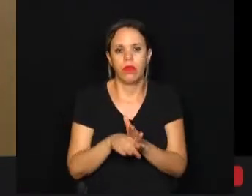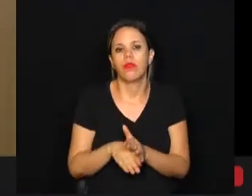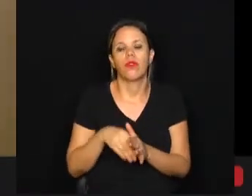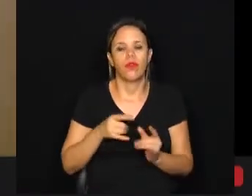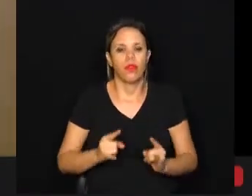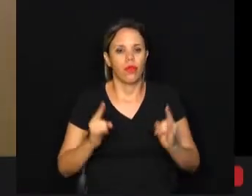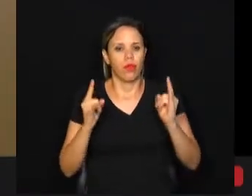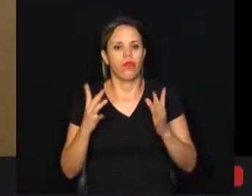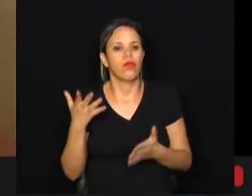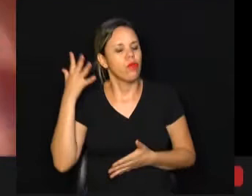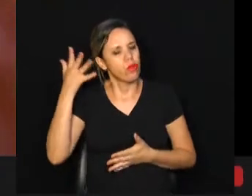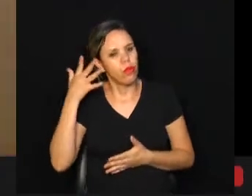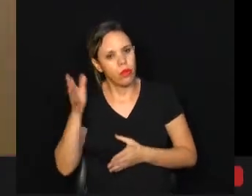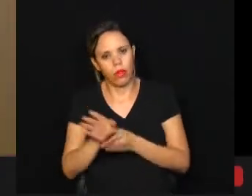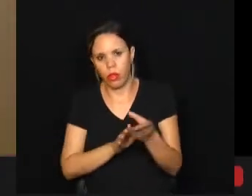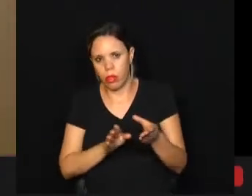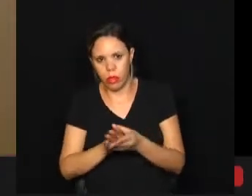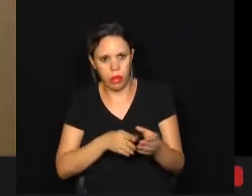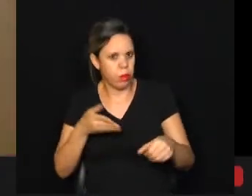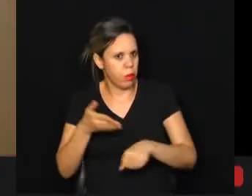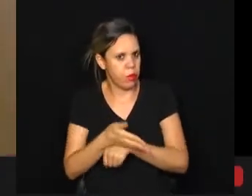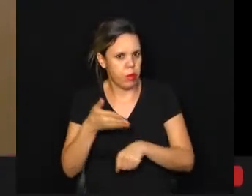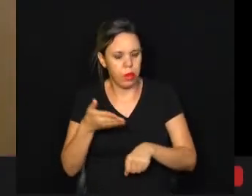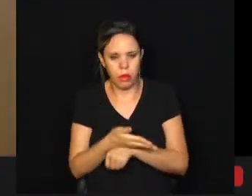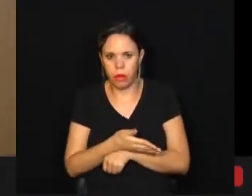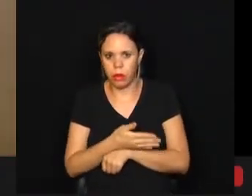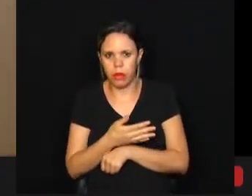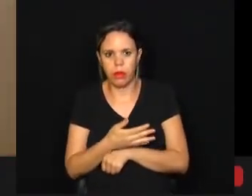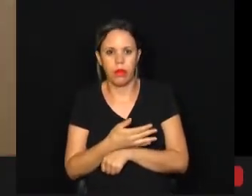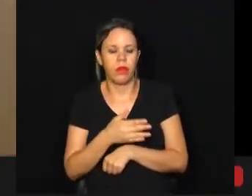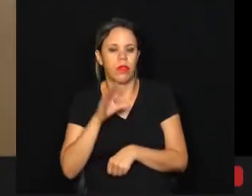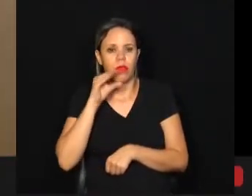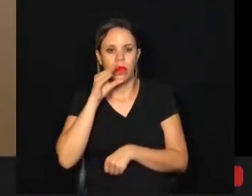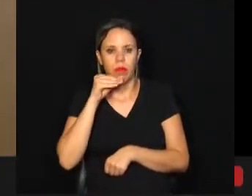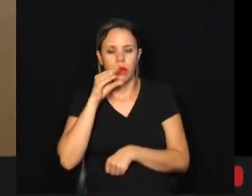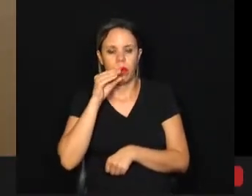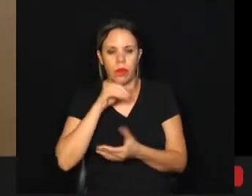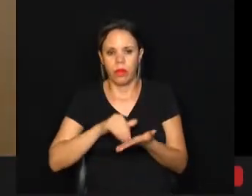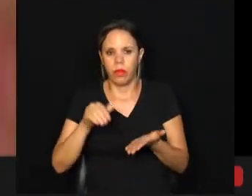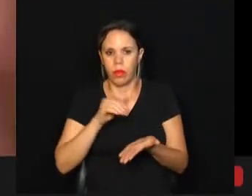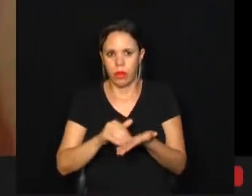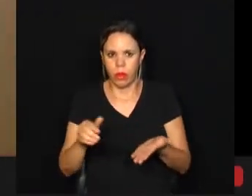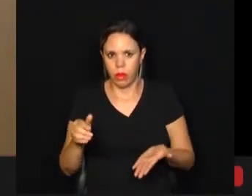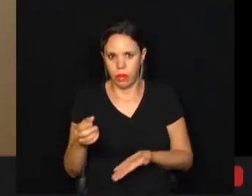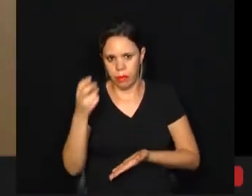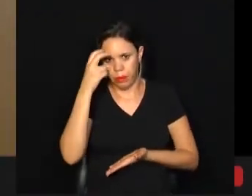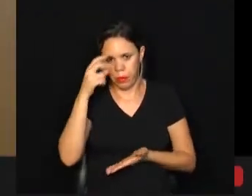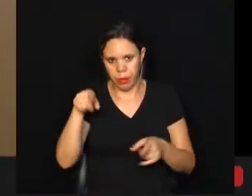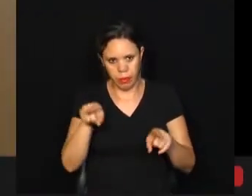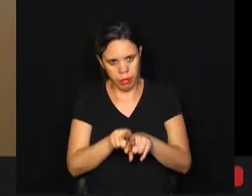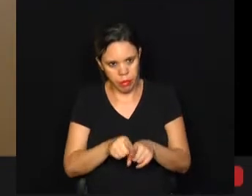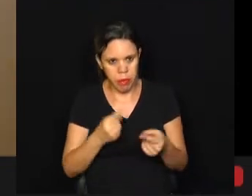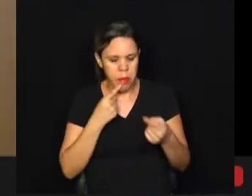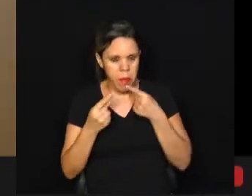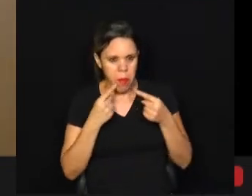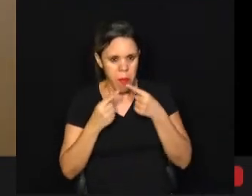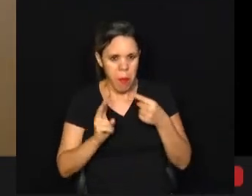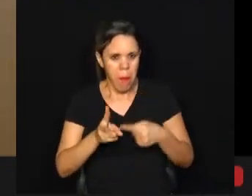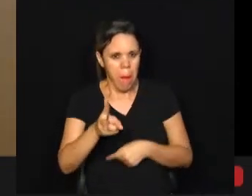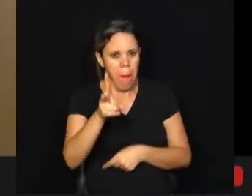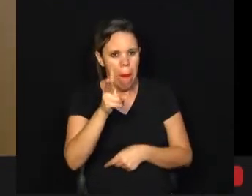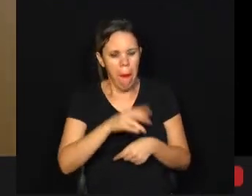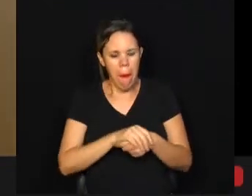do Conselho, com a participação incrível dos funcionários da Secretaria de Cultura, e neste diálogo